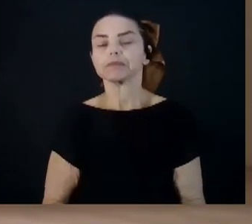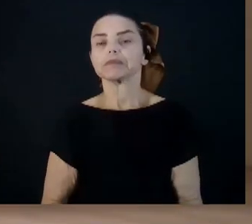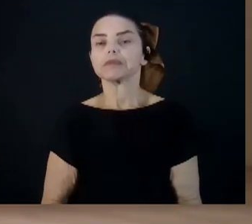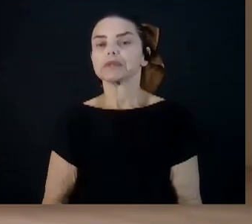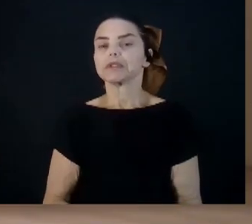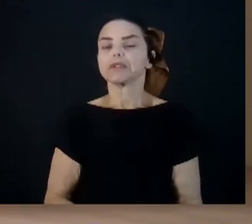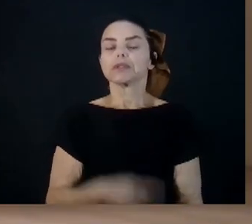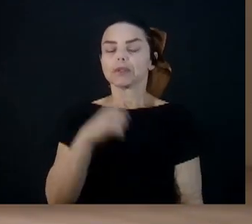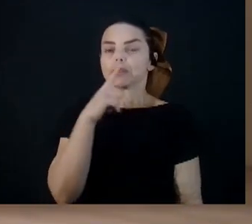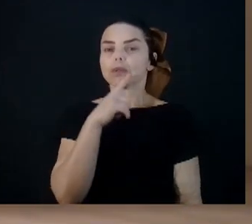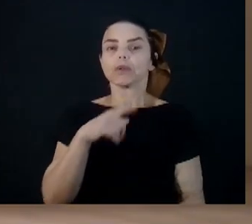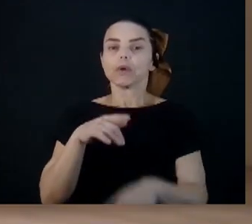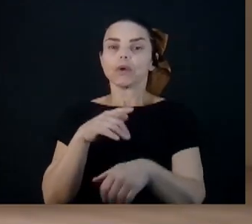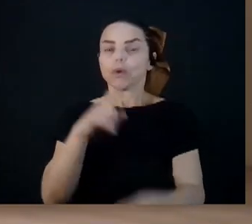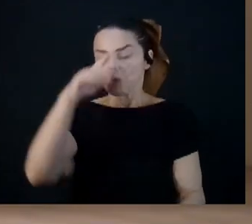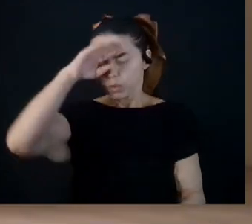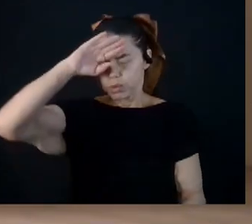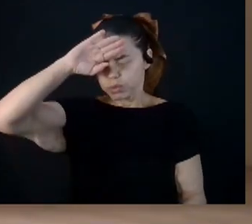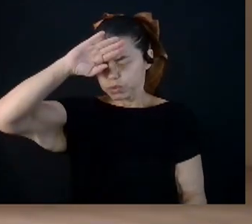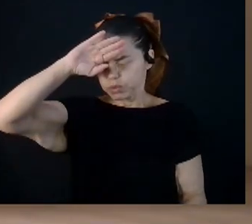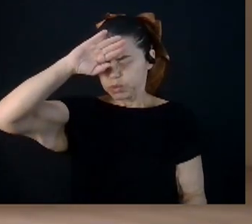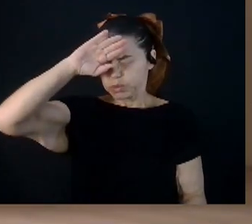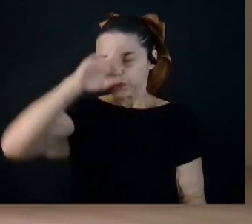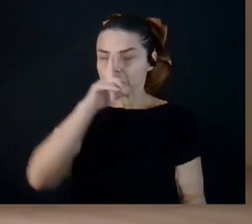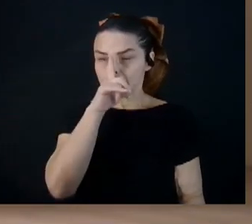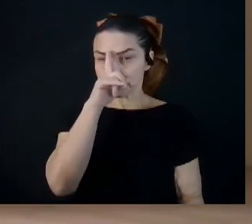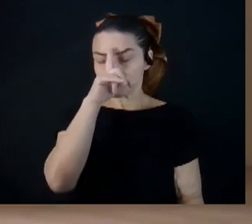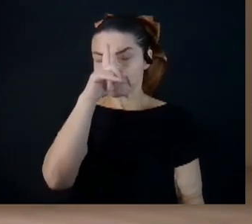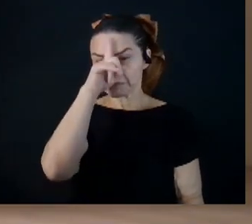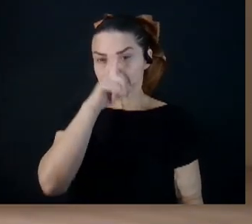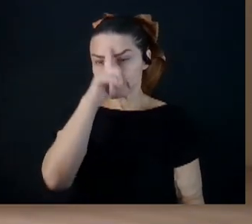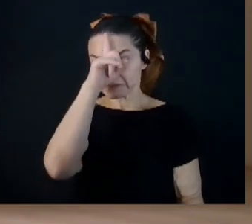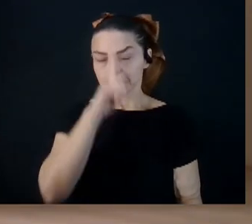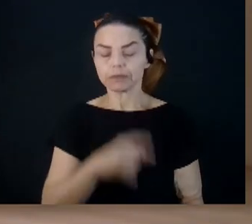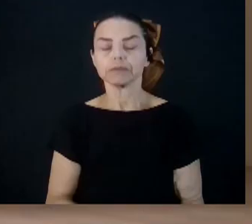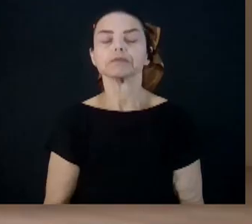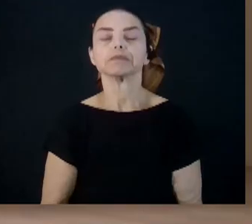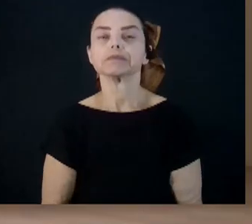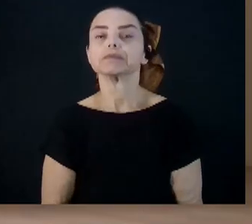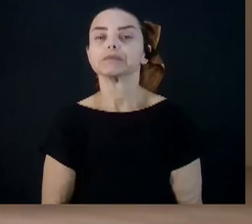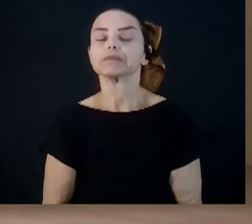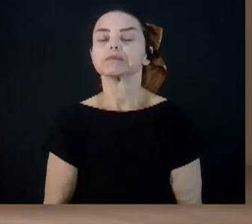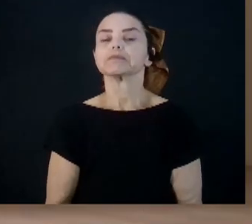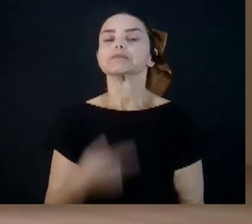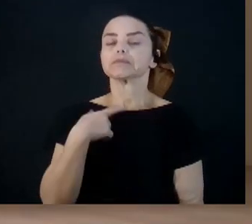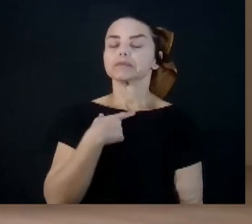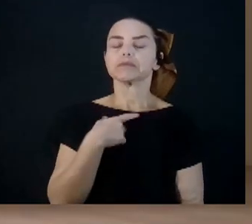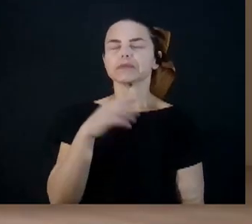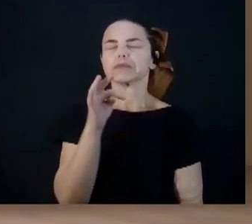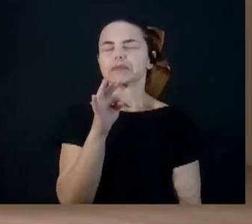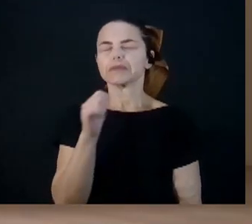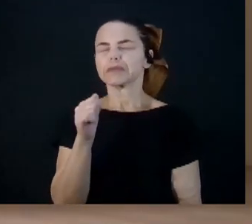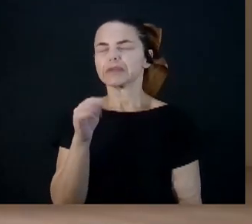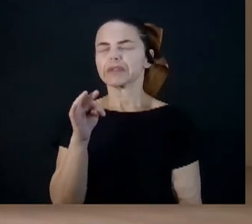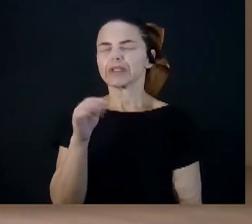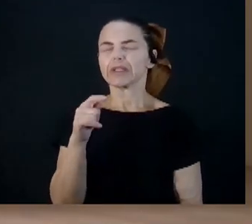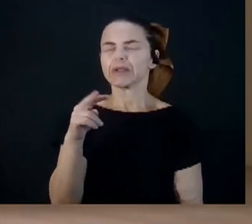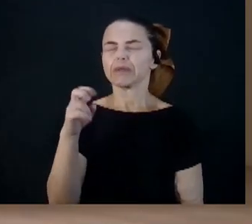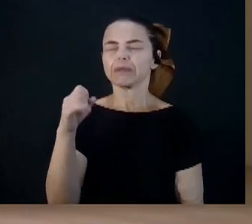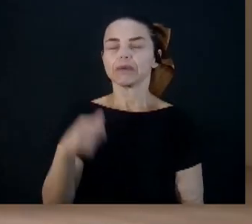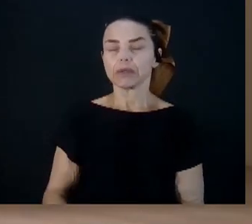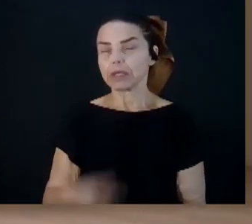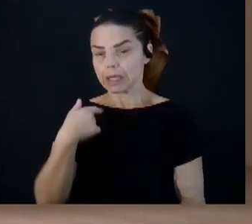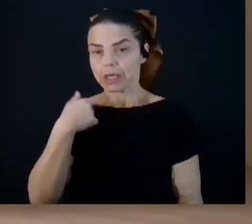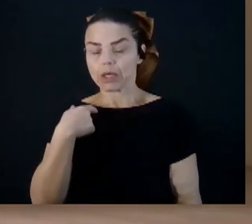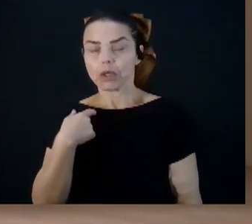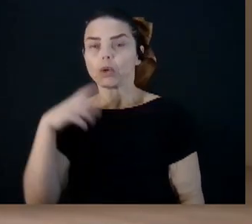Campinas estava de quarentena, fechada, aquela coisa arada toda. E esse meu tataravô, na época, ele falou, não, eu vou buscar. E ele